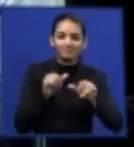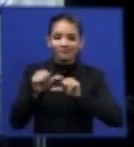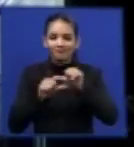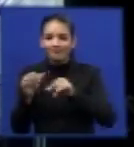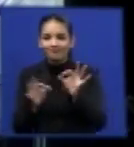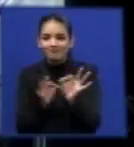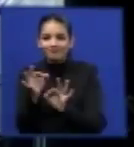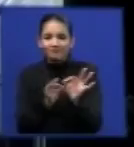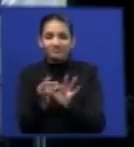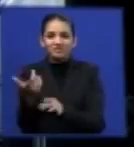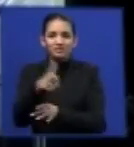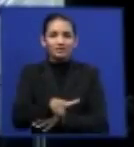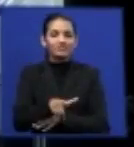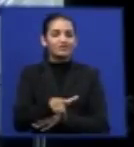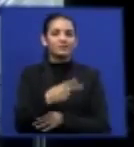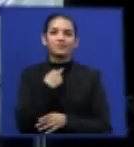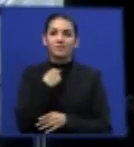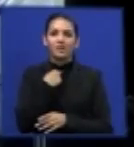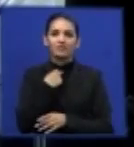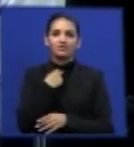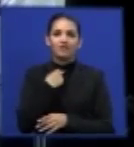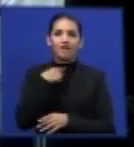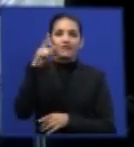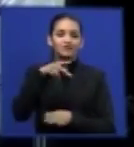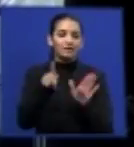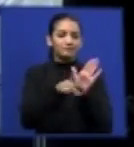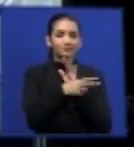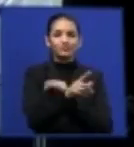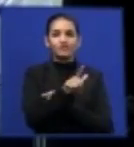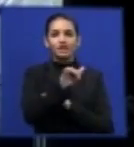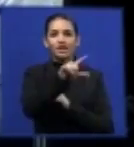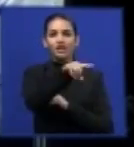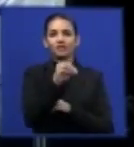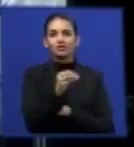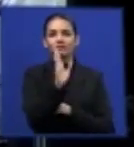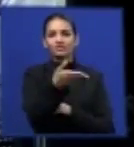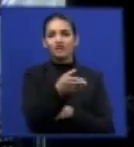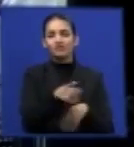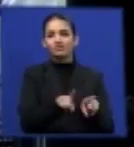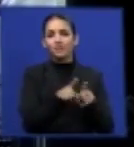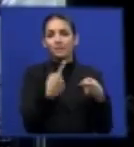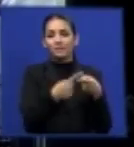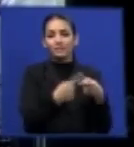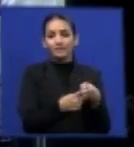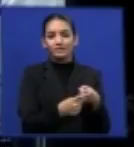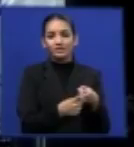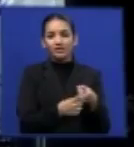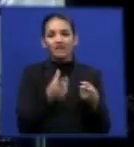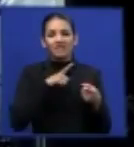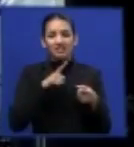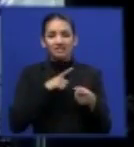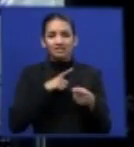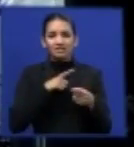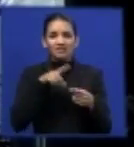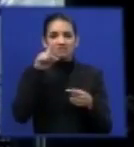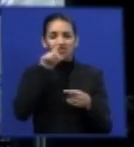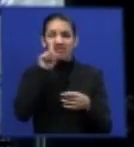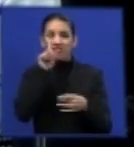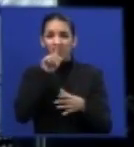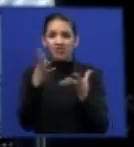é nem é pré lixo é lixo direto se convertem automaticamente em resíduos por apresentarem uma série